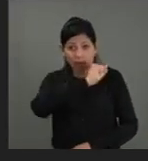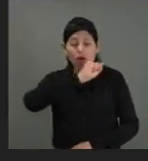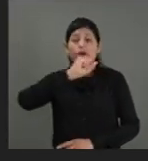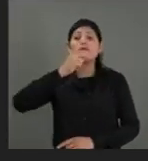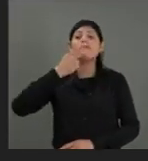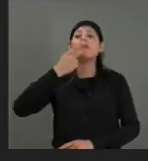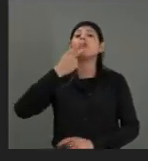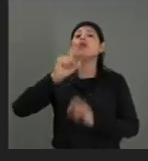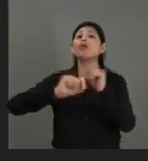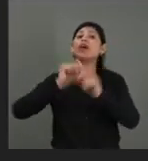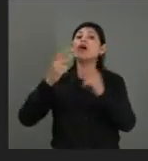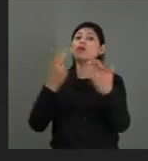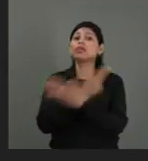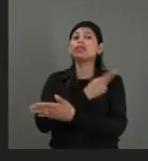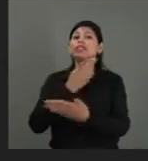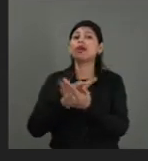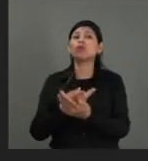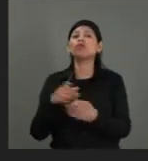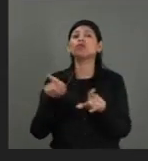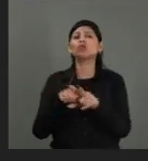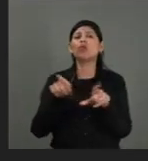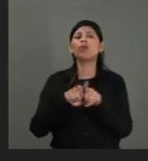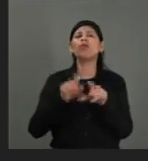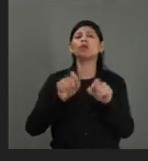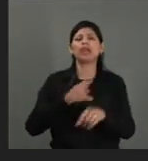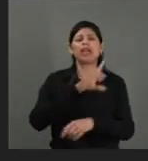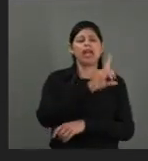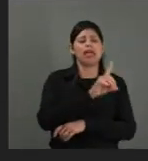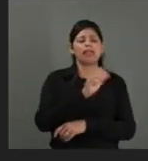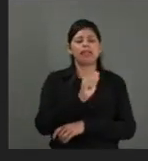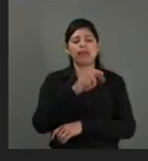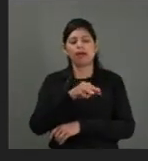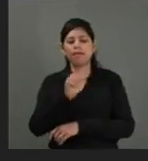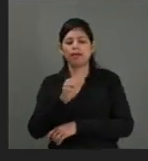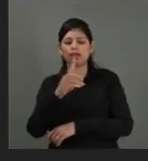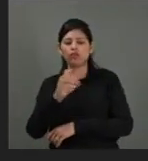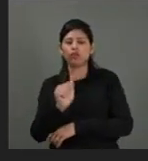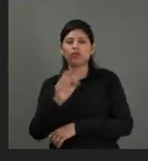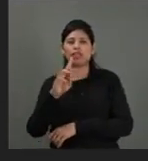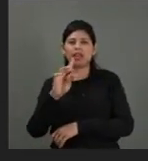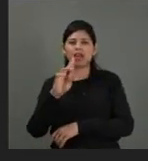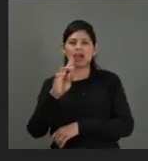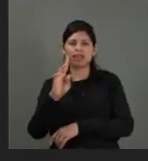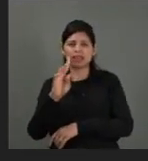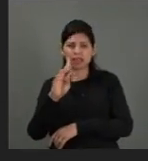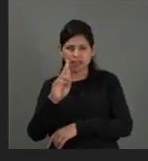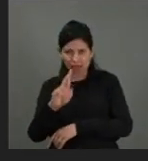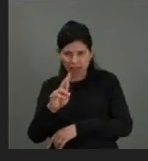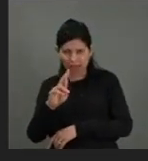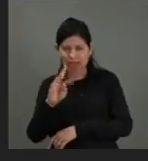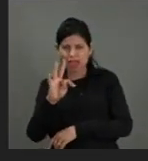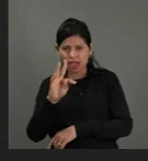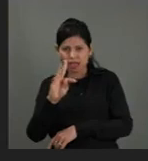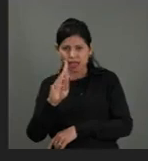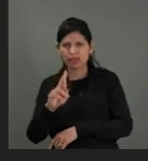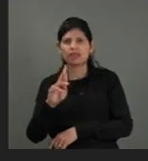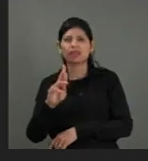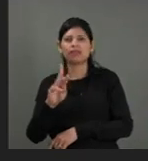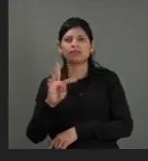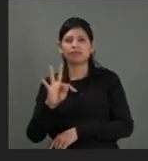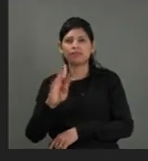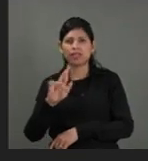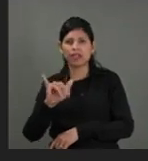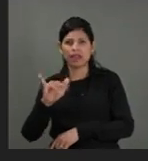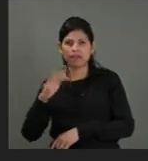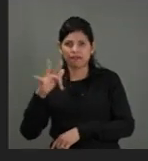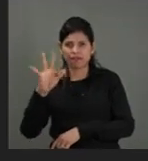aí da dama do tráfico indo no Ministério dos Direitos Humanos e 2 vezes no Ministério